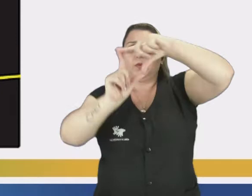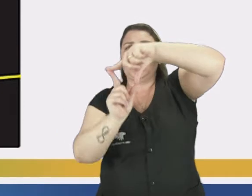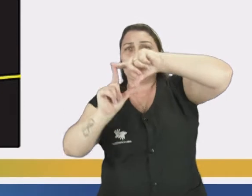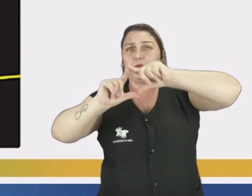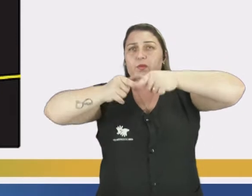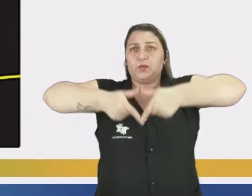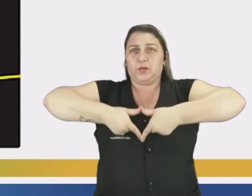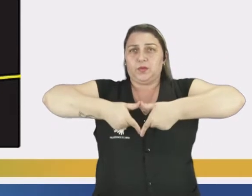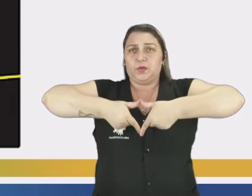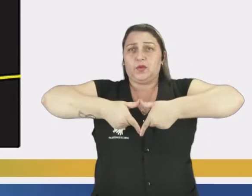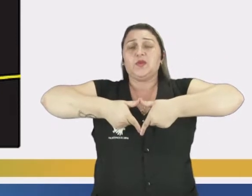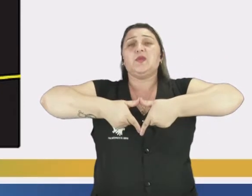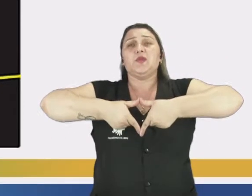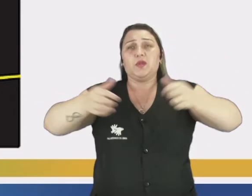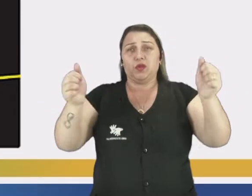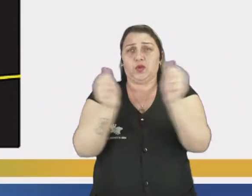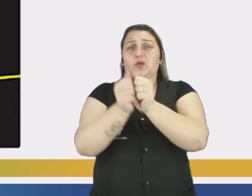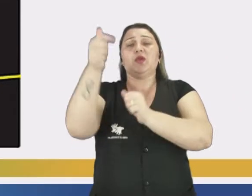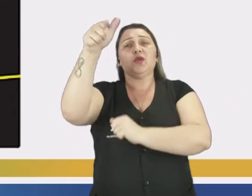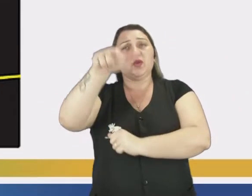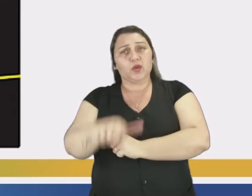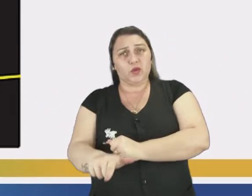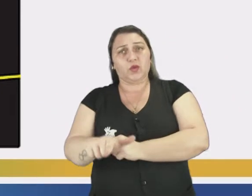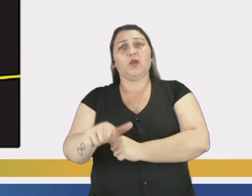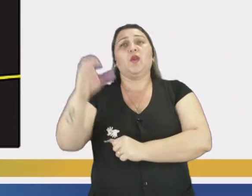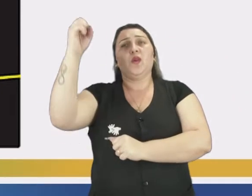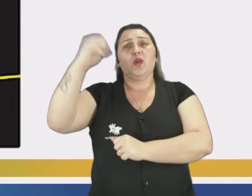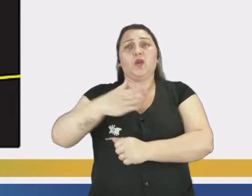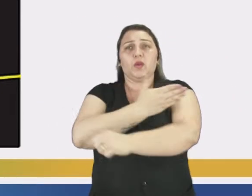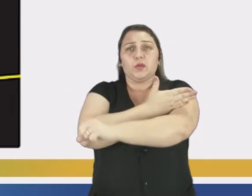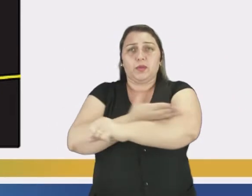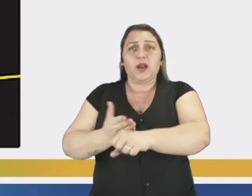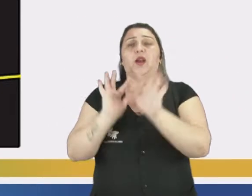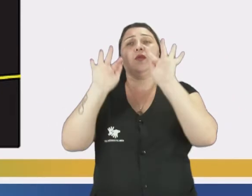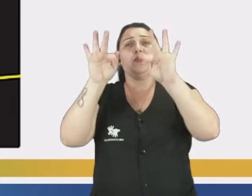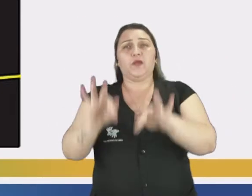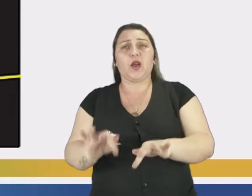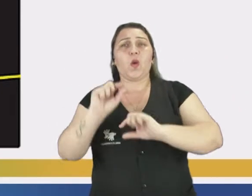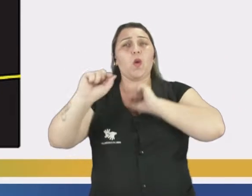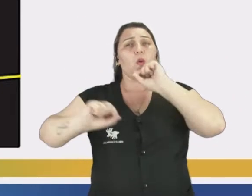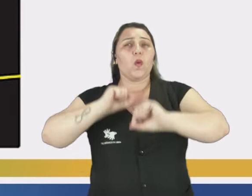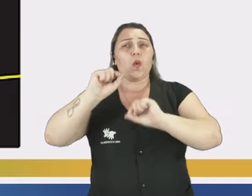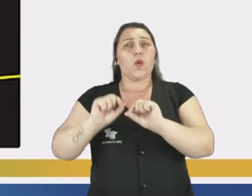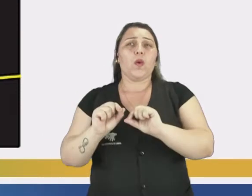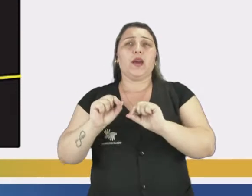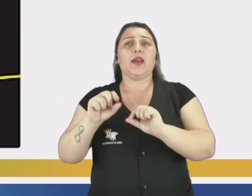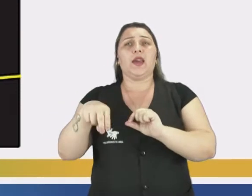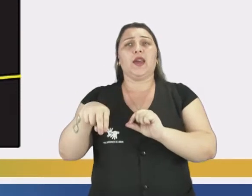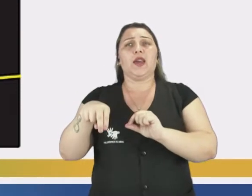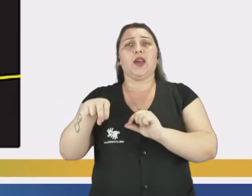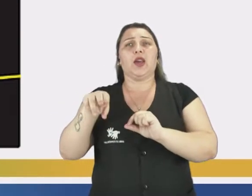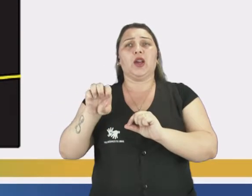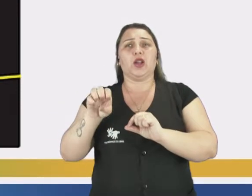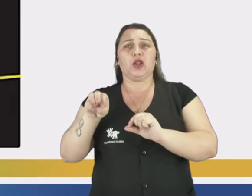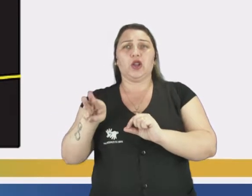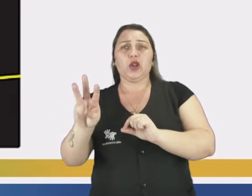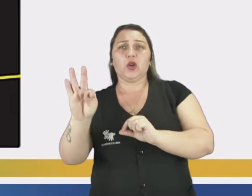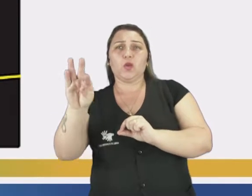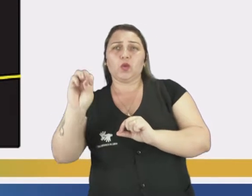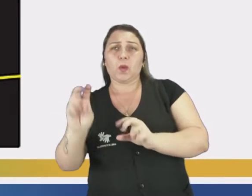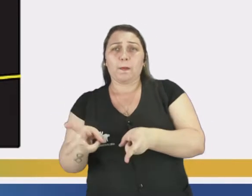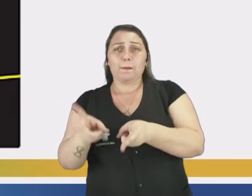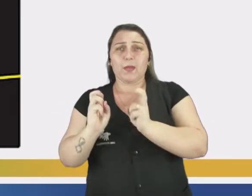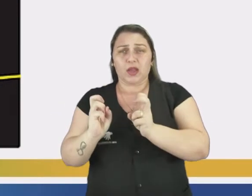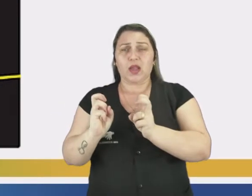juntam novamente e vai gerar luz branca no final. Então o que Newton percebeu? A luz branca. Na luz branca